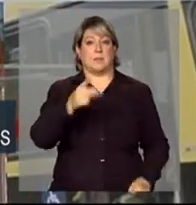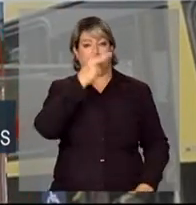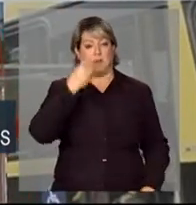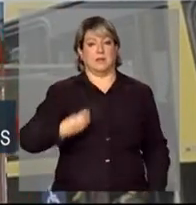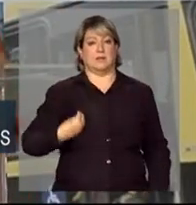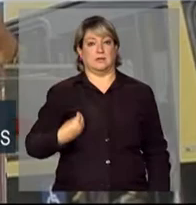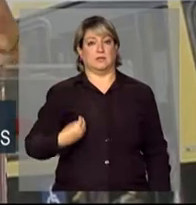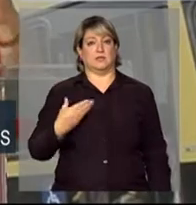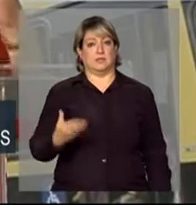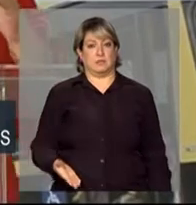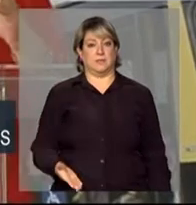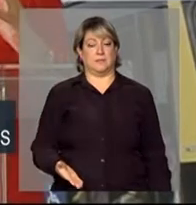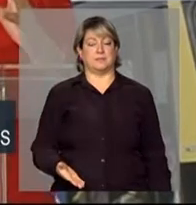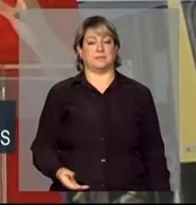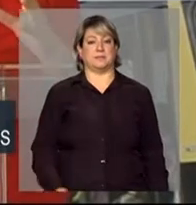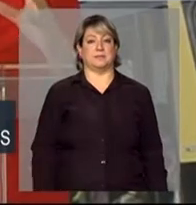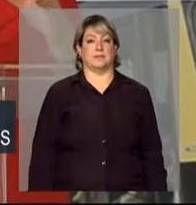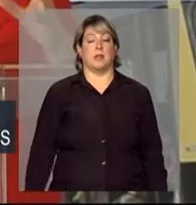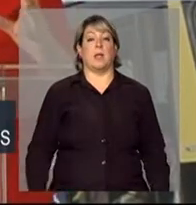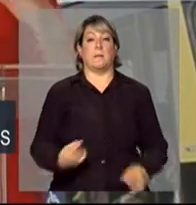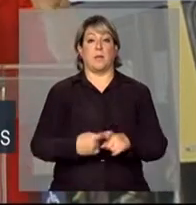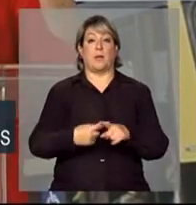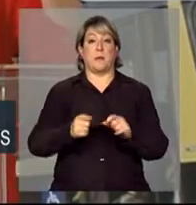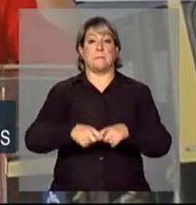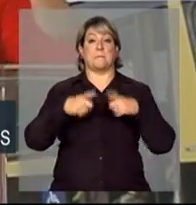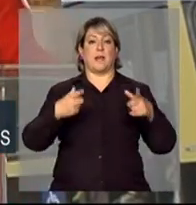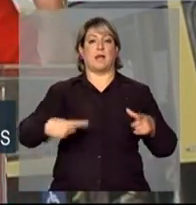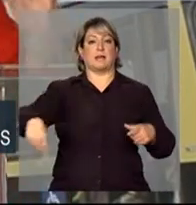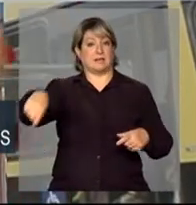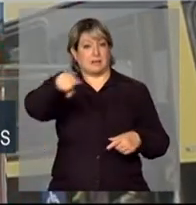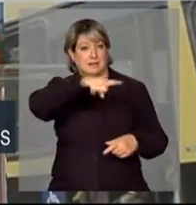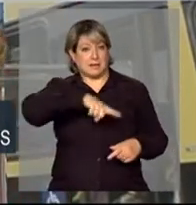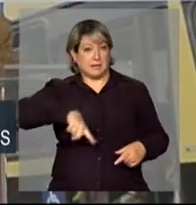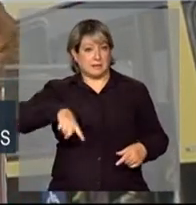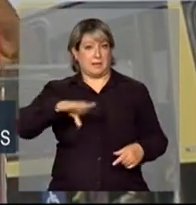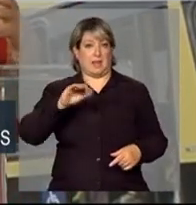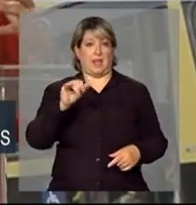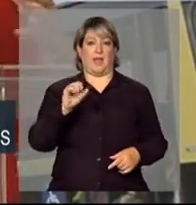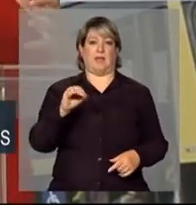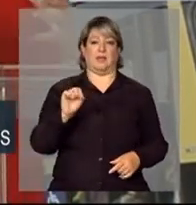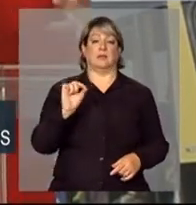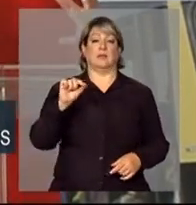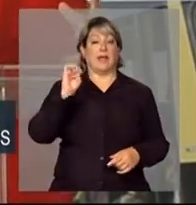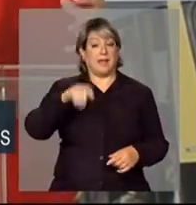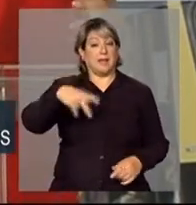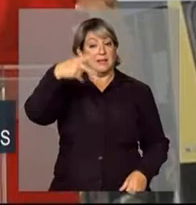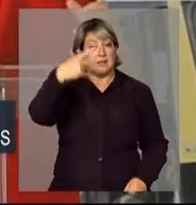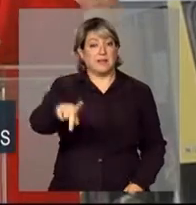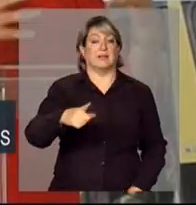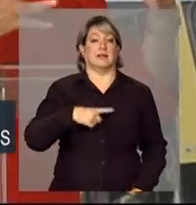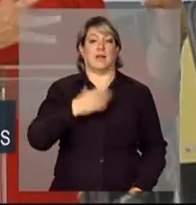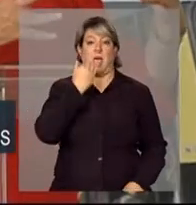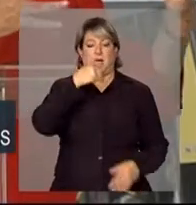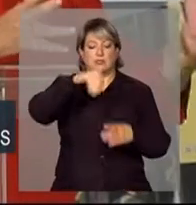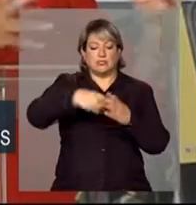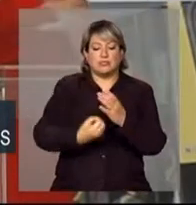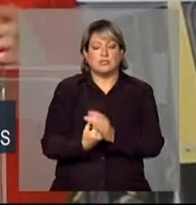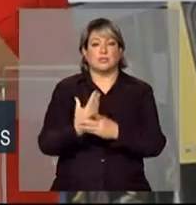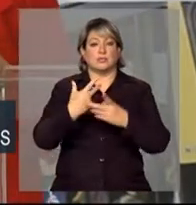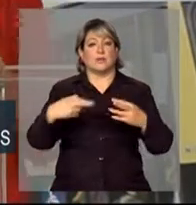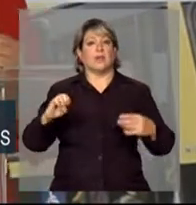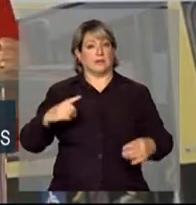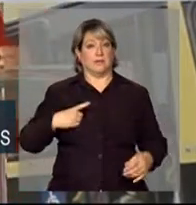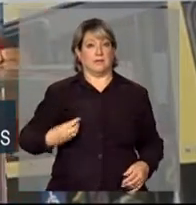habitantes, porque na maioria dos casos é neles que a atividade produtiva da área agrícola